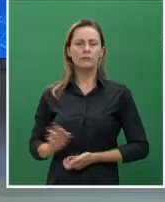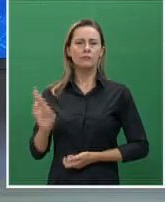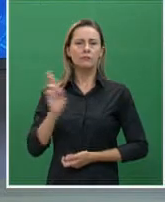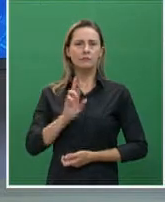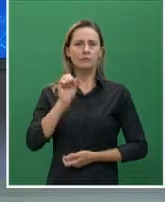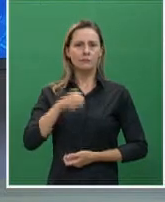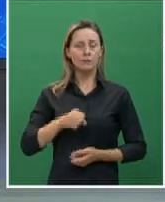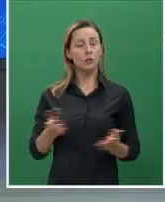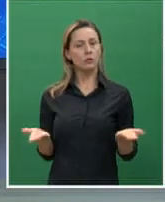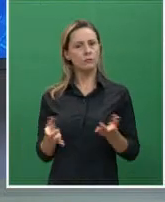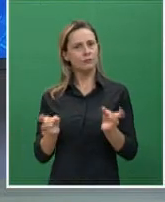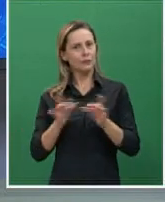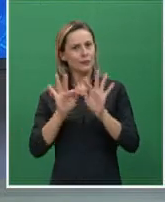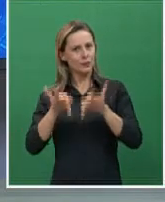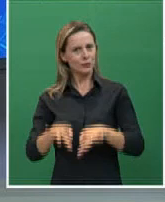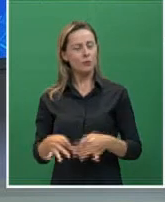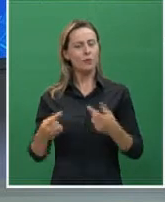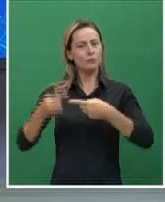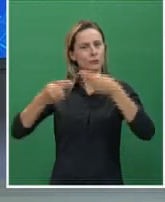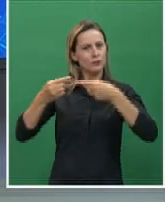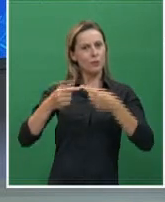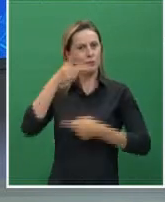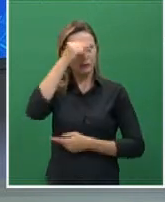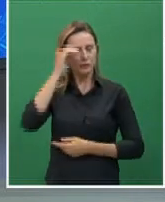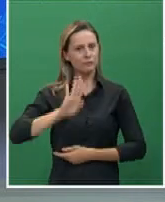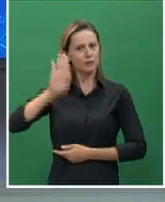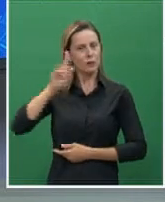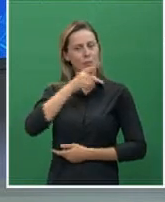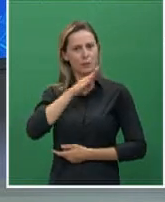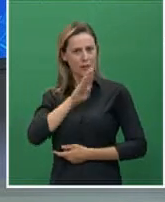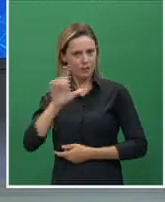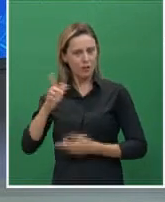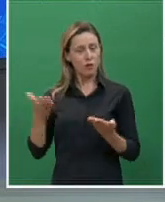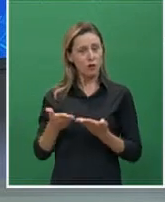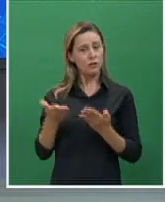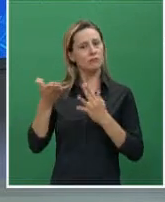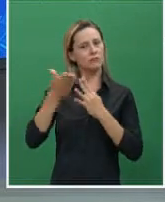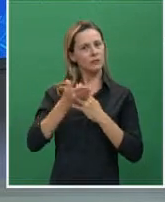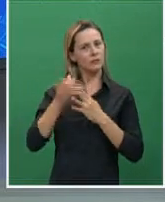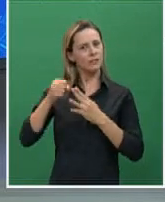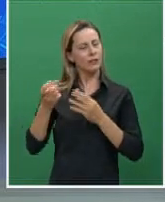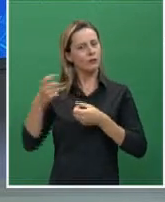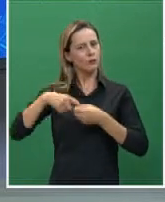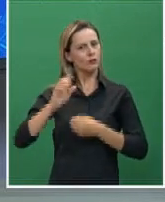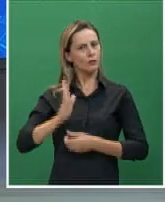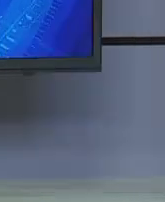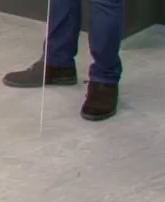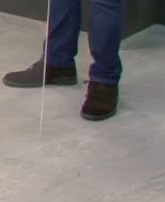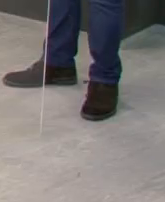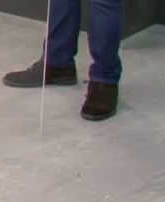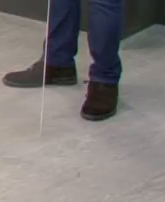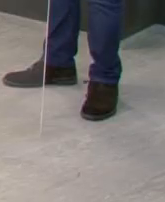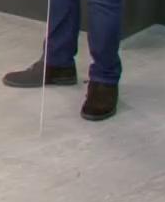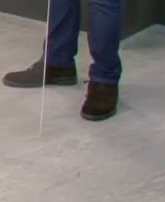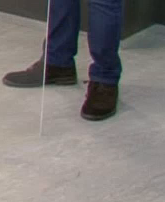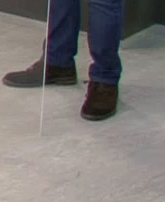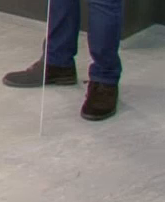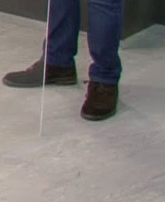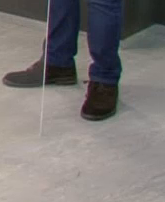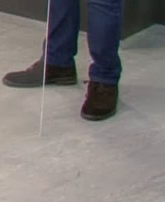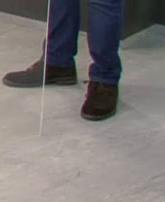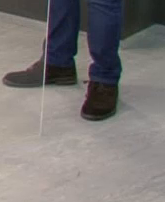encerra esse primeiro bloco desse debate entre candidatos à prefeitura de Blumenau vamos rapidamente para o intervalo e voltamos a já é